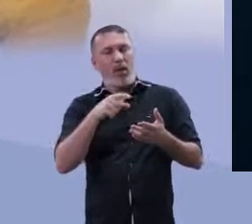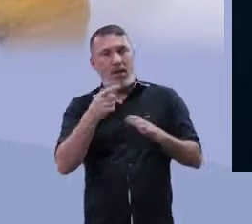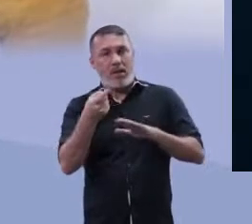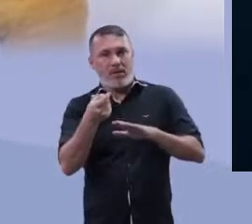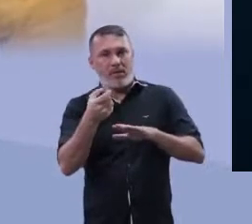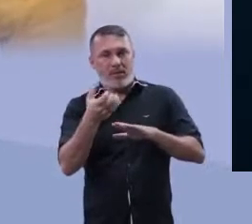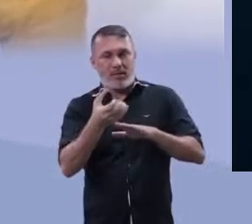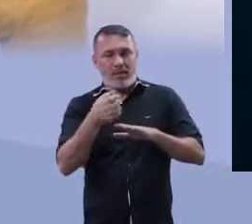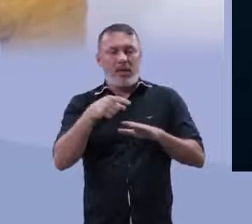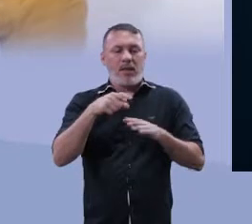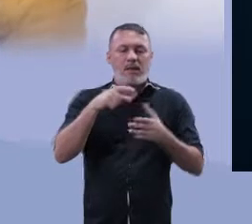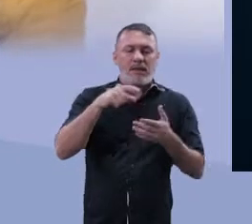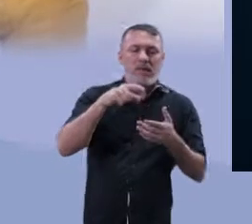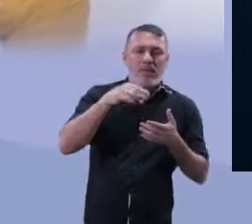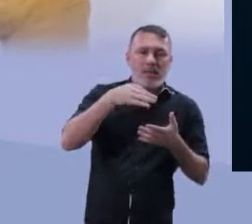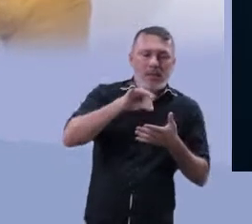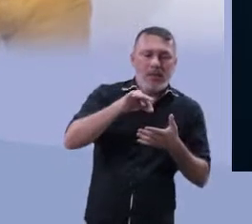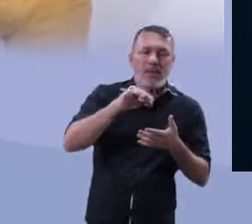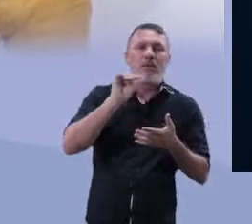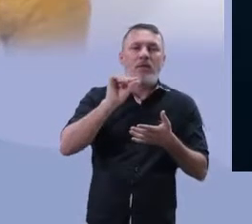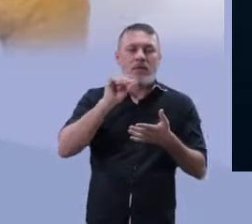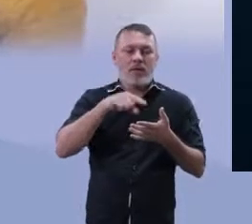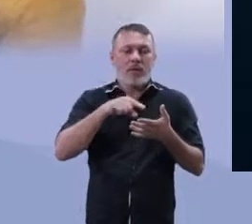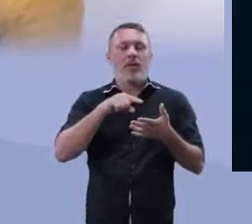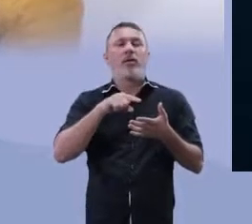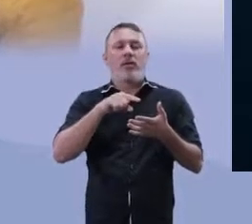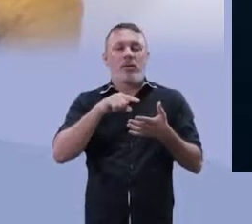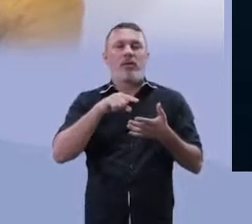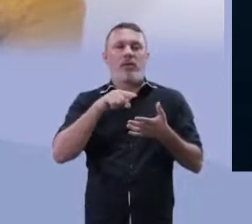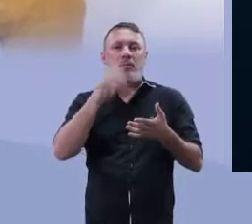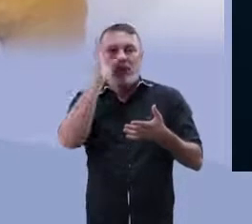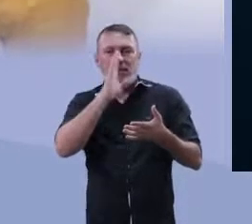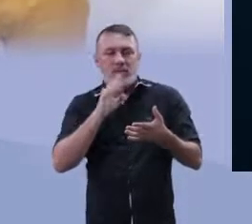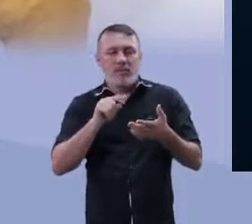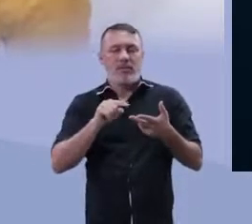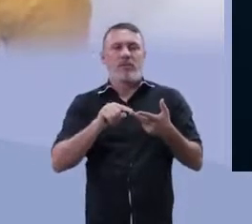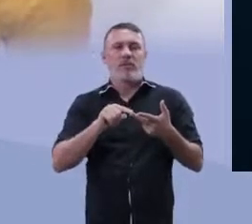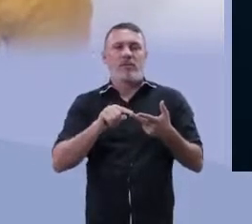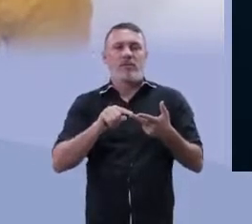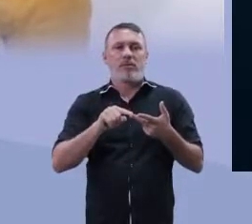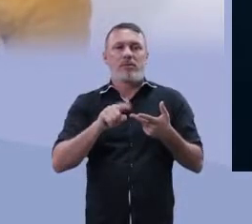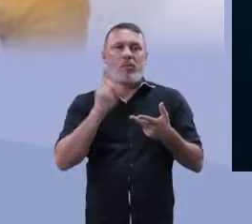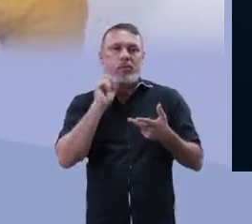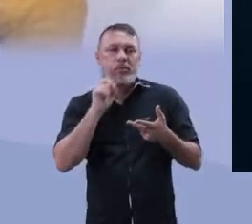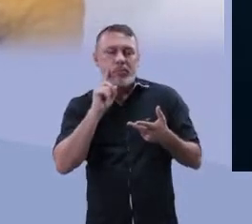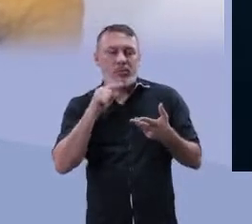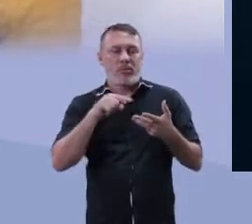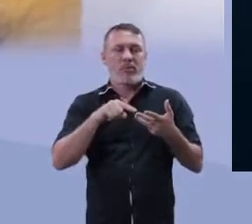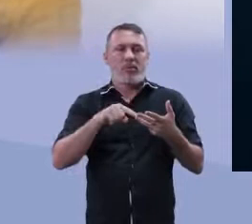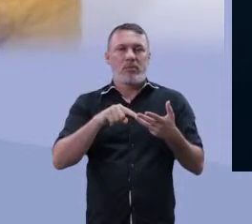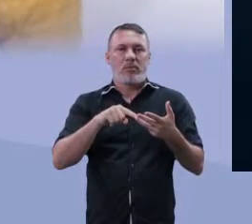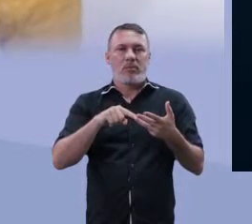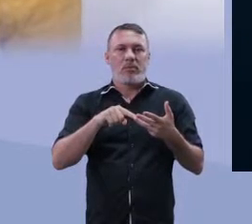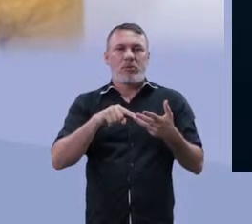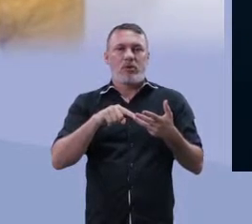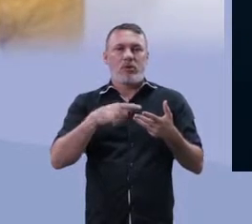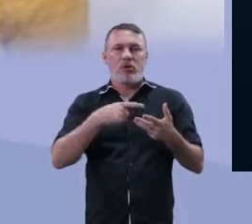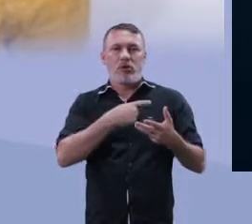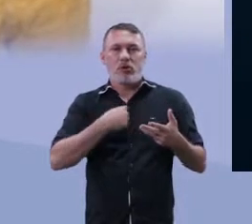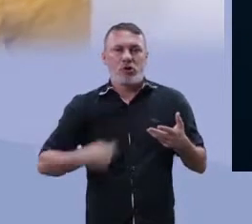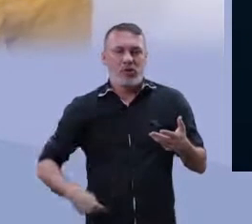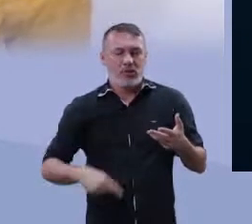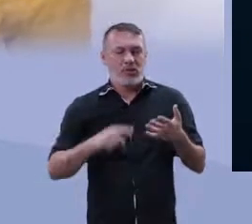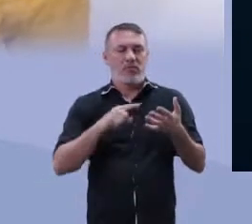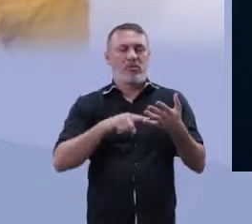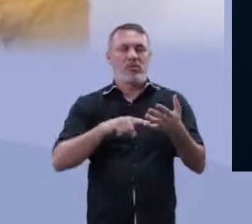made China, made Coreia, made Japão, made Vietnã, Argentina, Hong Kong, Taiwan, Laos, Camboja, né? Ou